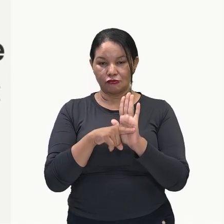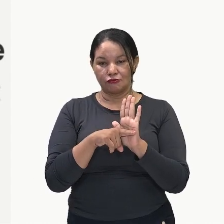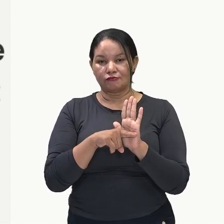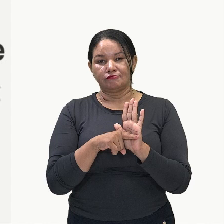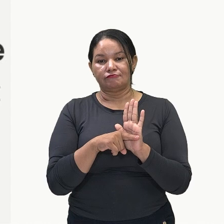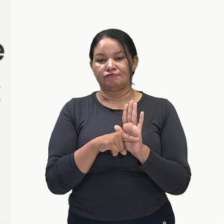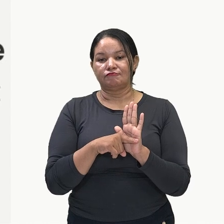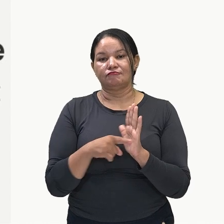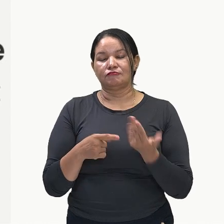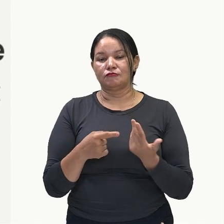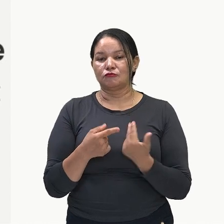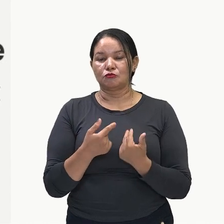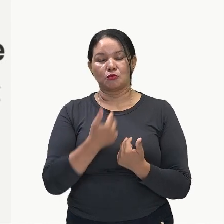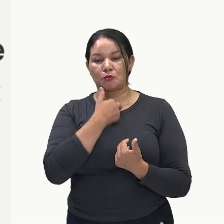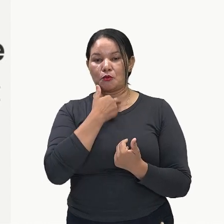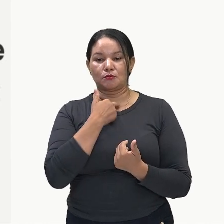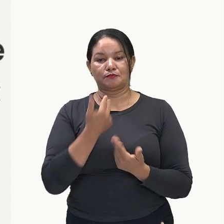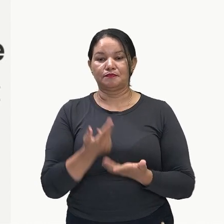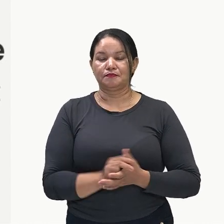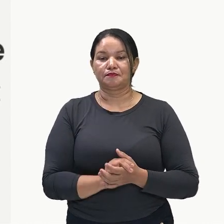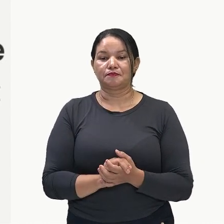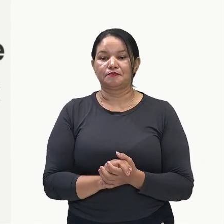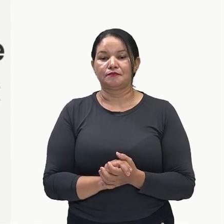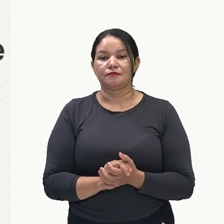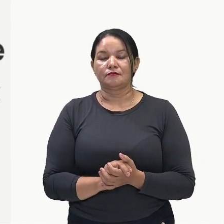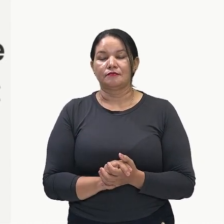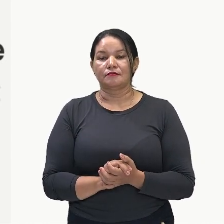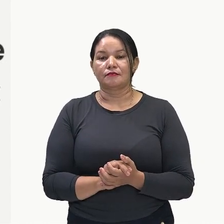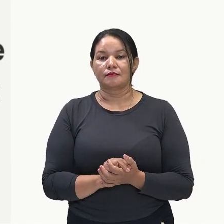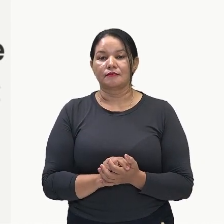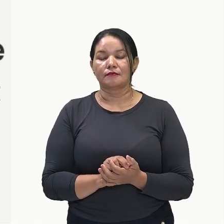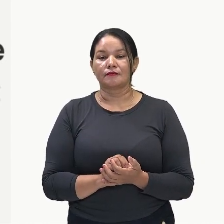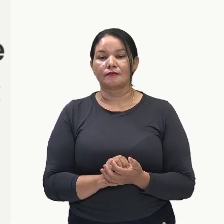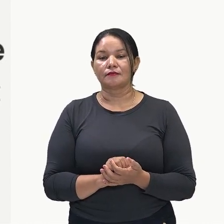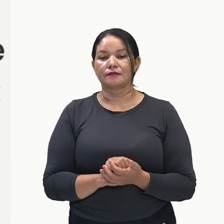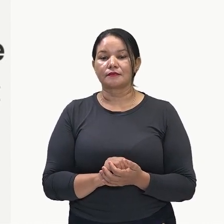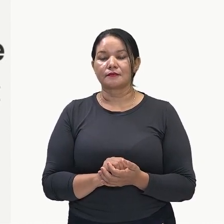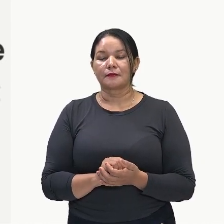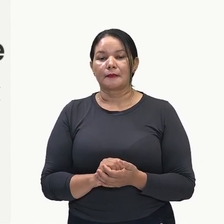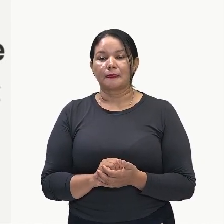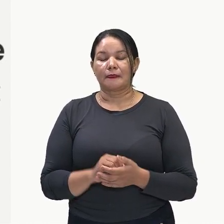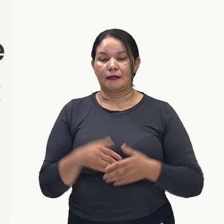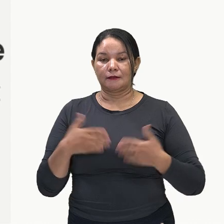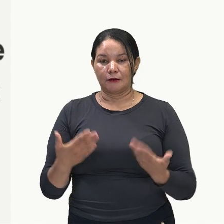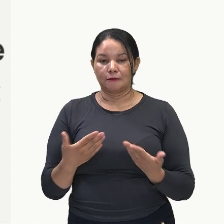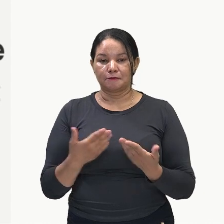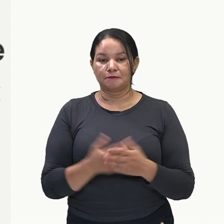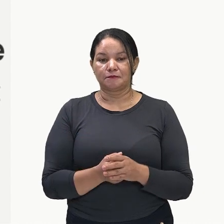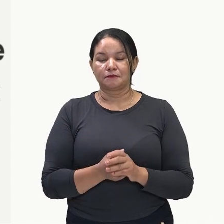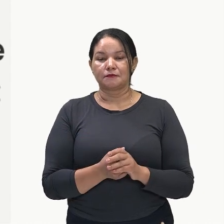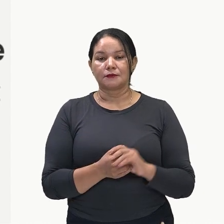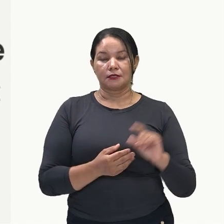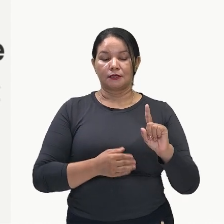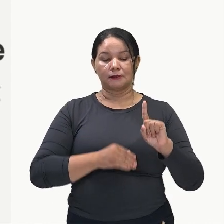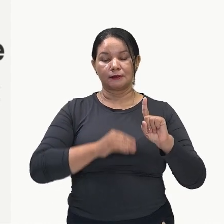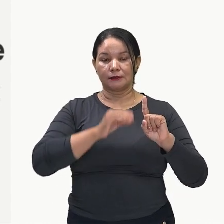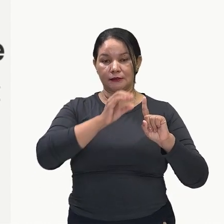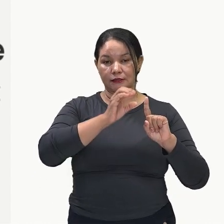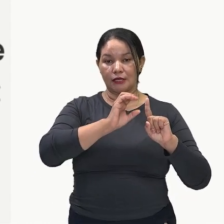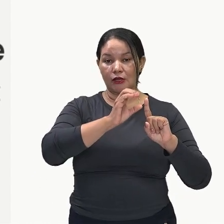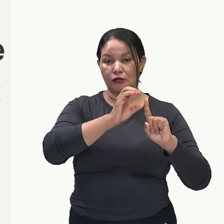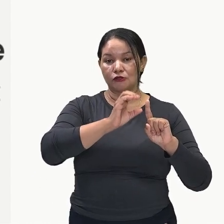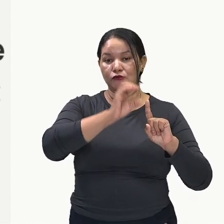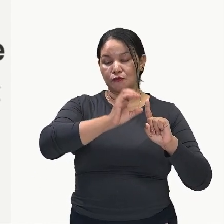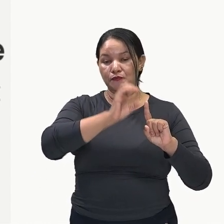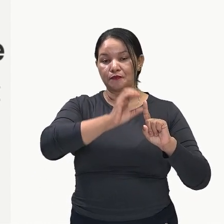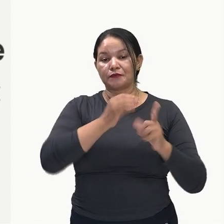negativos para a temperatura. Então, assim como Celsius e Fahrenheit, ele utilizou